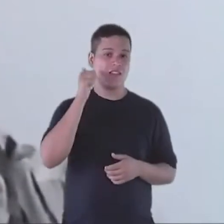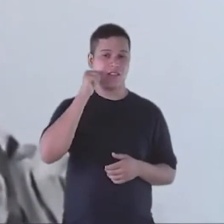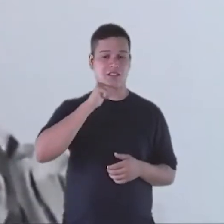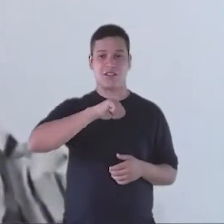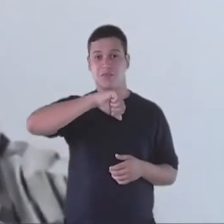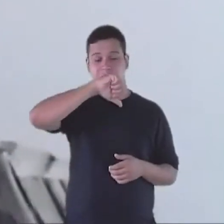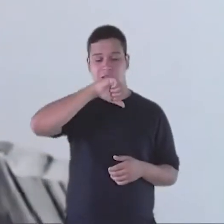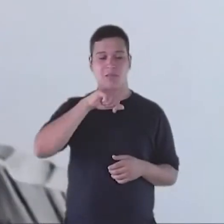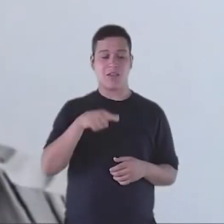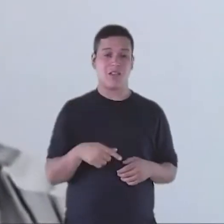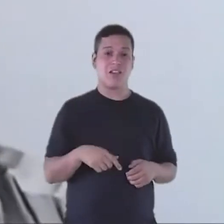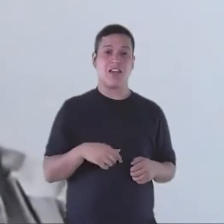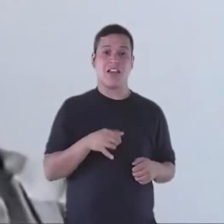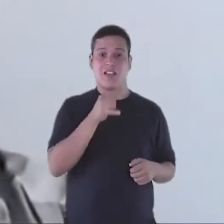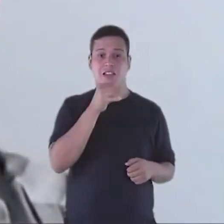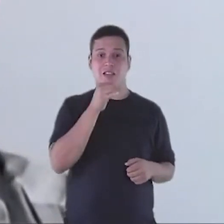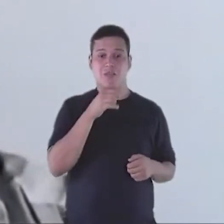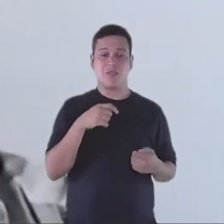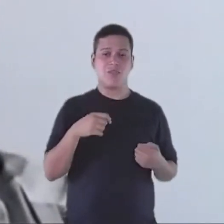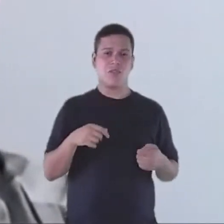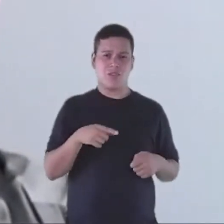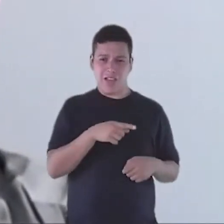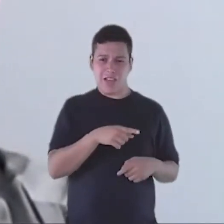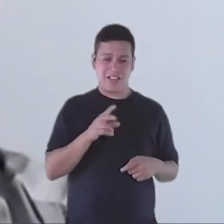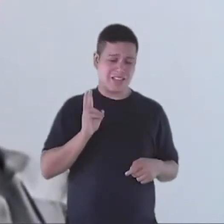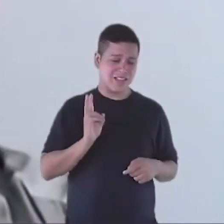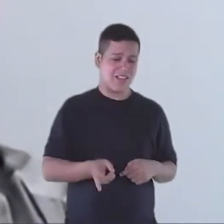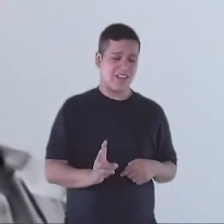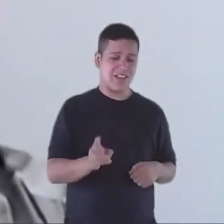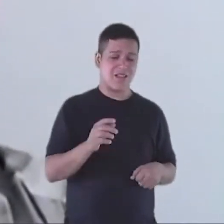para poder me fortalecer,